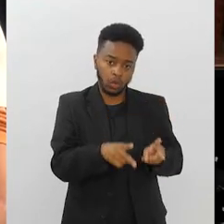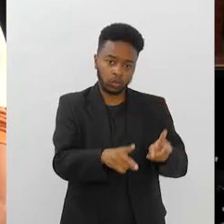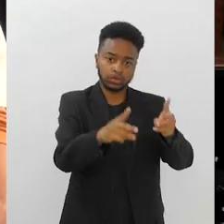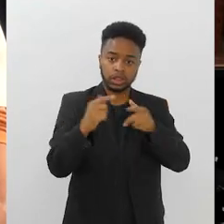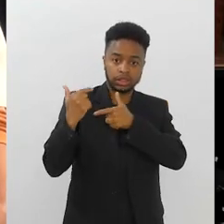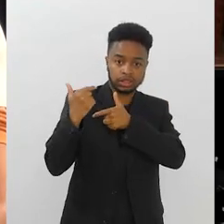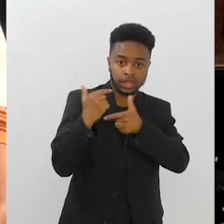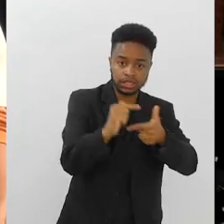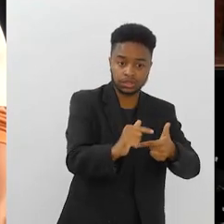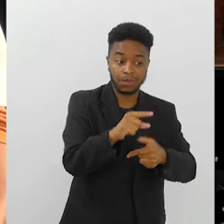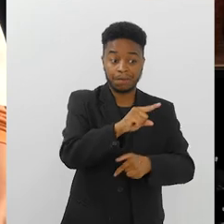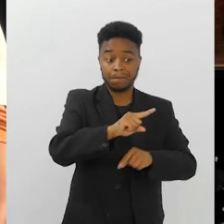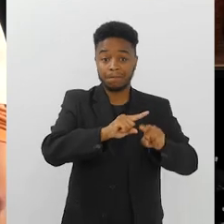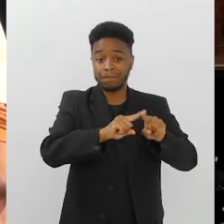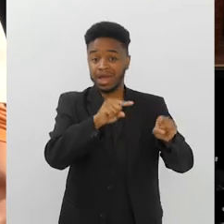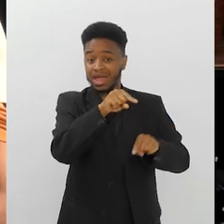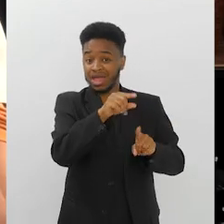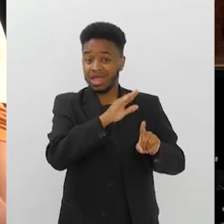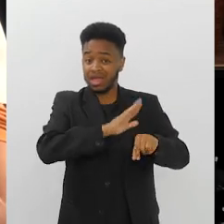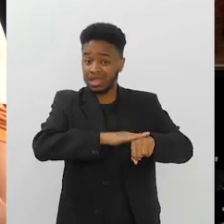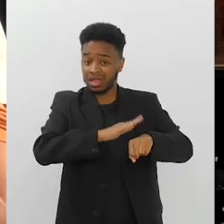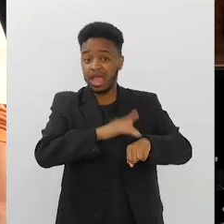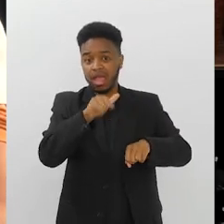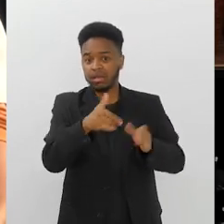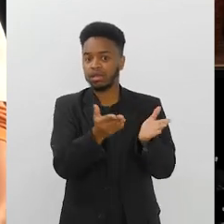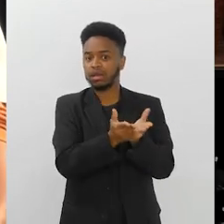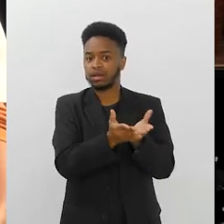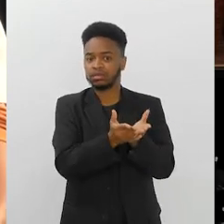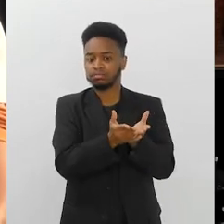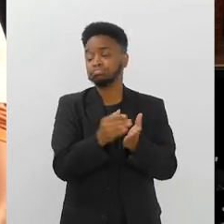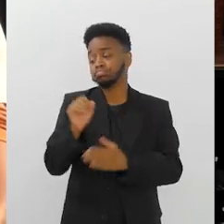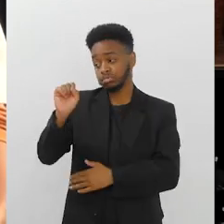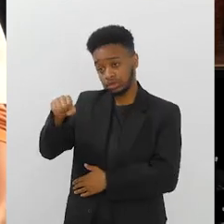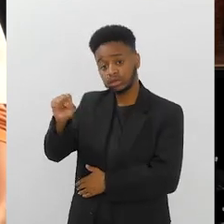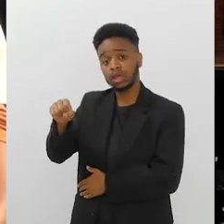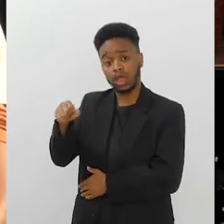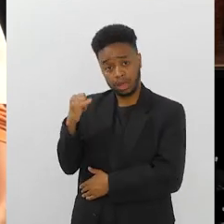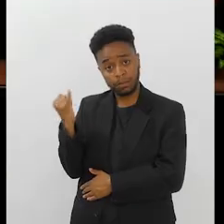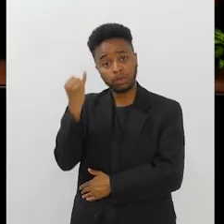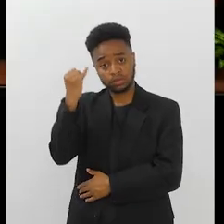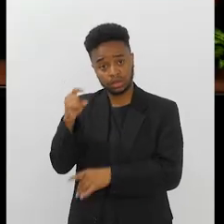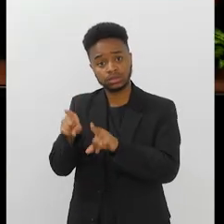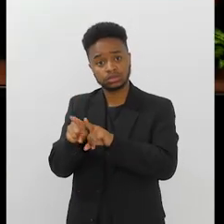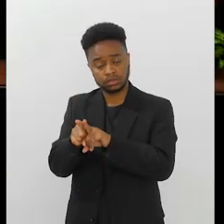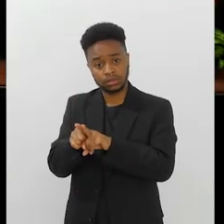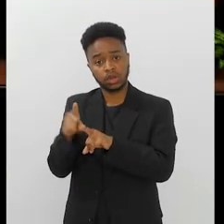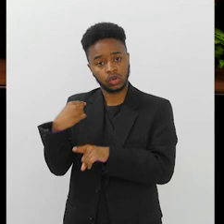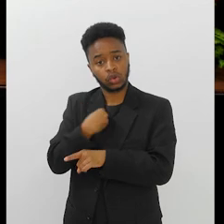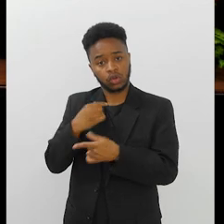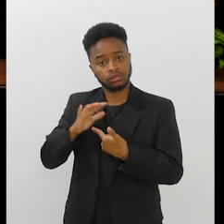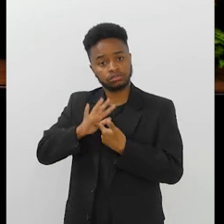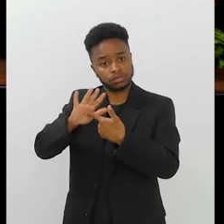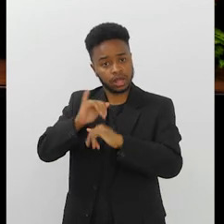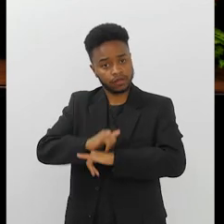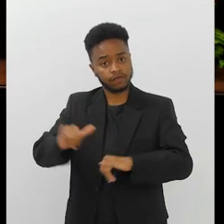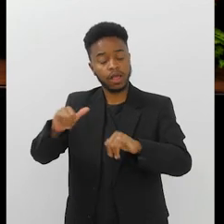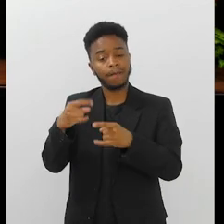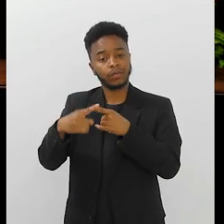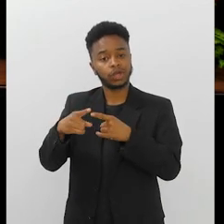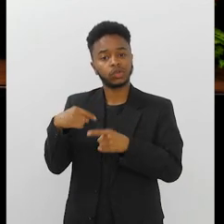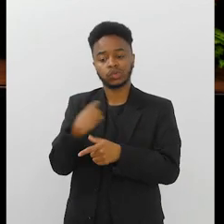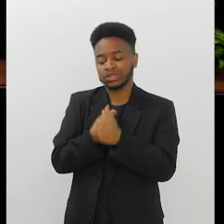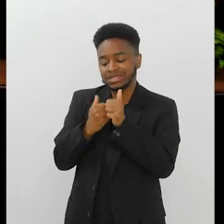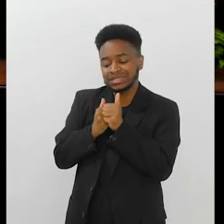eh mantém a tradição mas ele é evangélico sim sim isso é muito importante também a gente colocar né